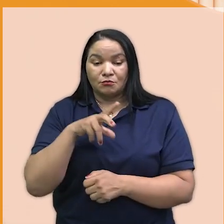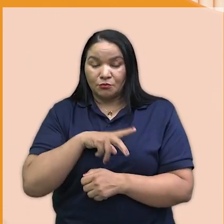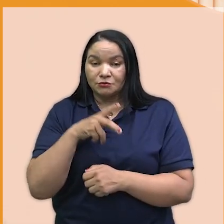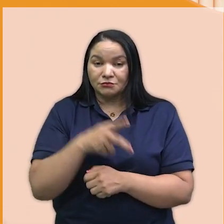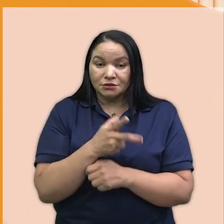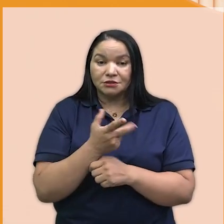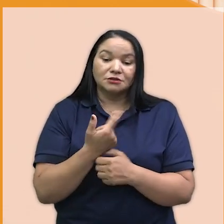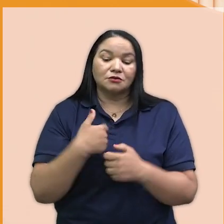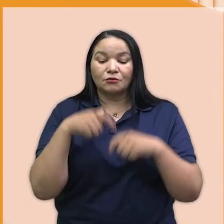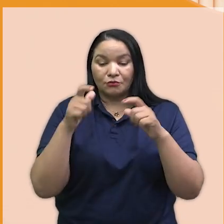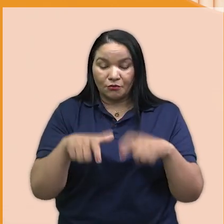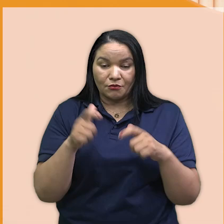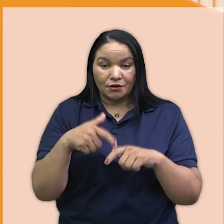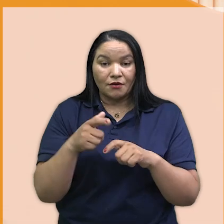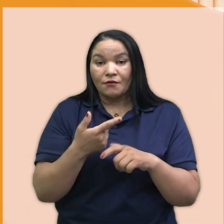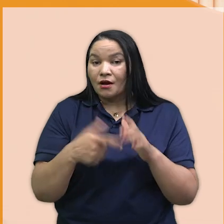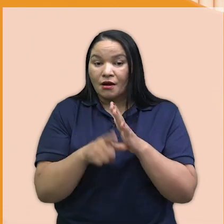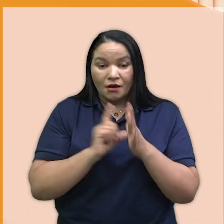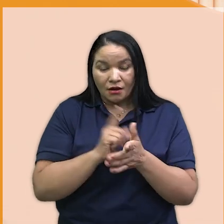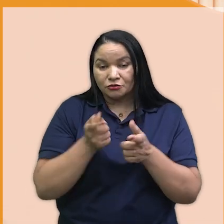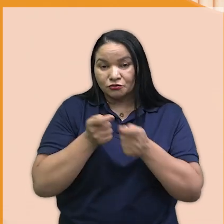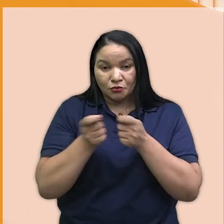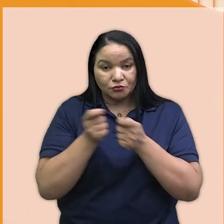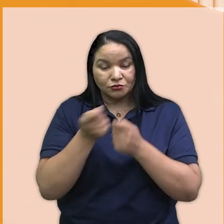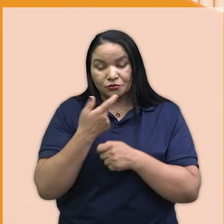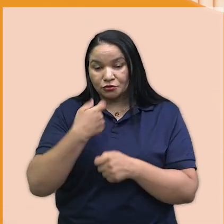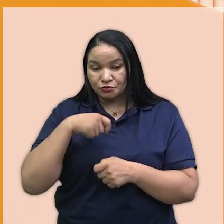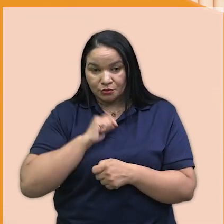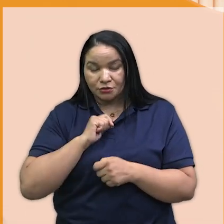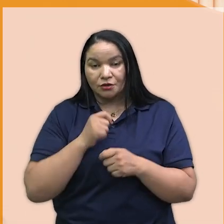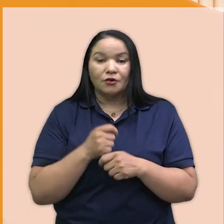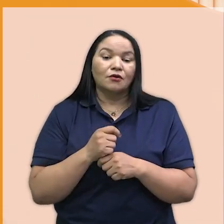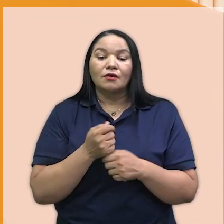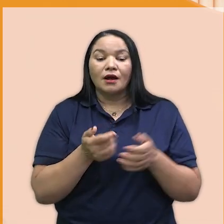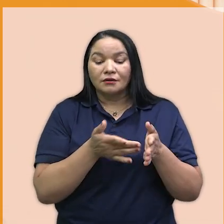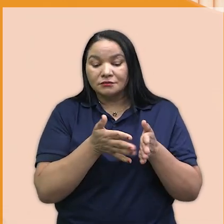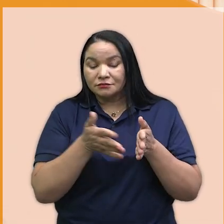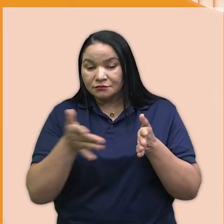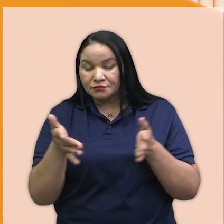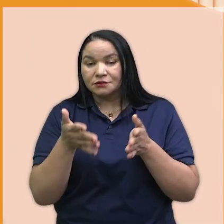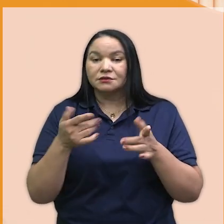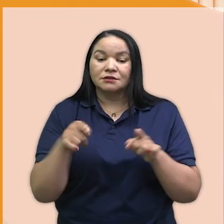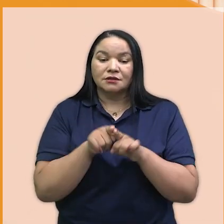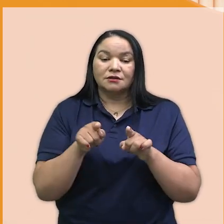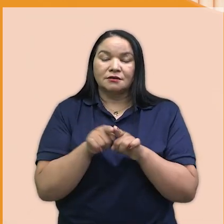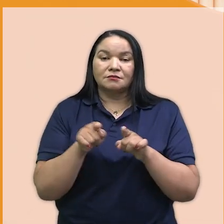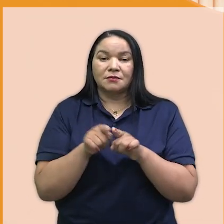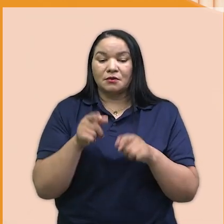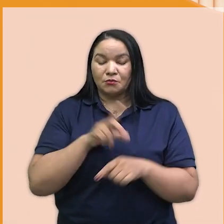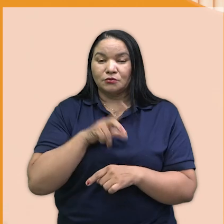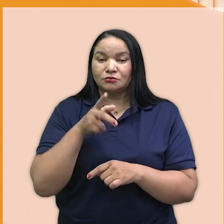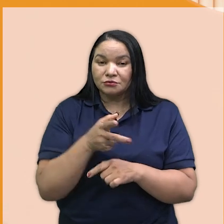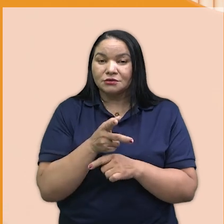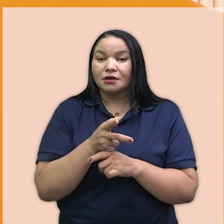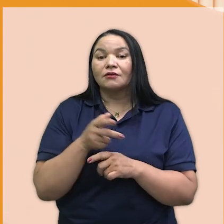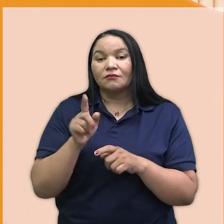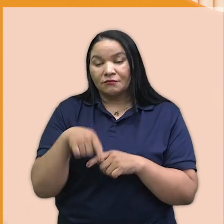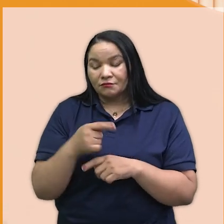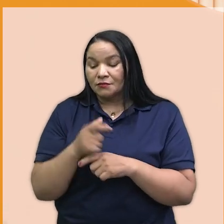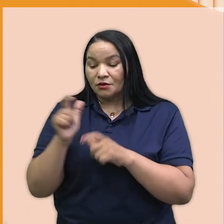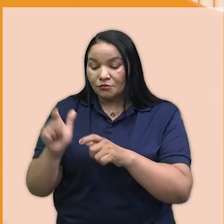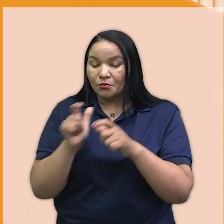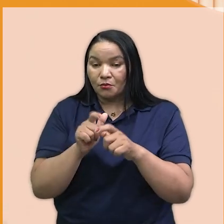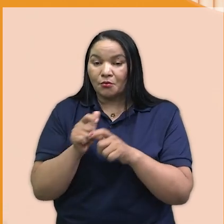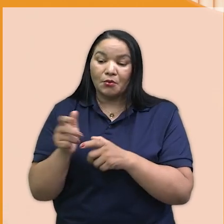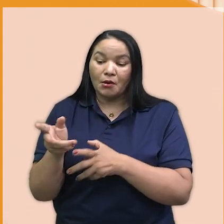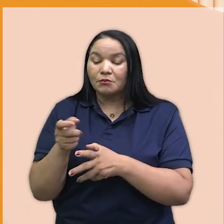a esse território que era de controle espanhol. Mas, como eu falei para vocês, durante a União Ibérica, Portugal veio colonizando essa região